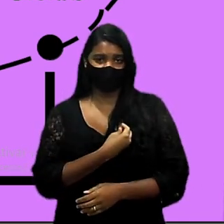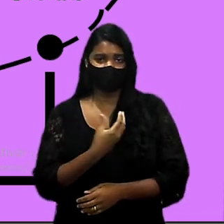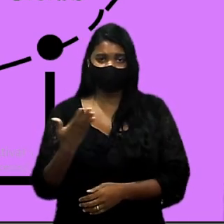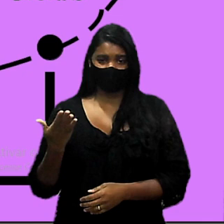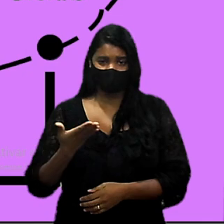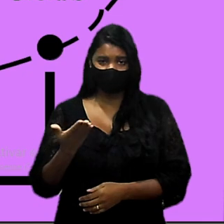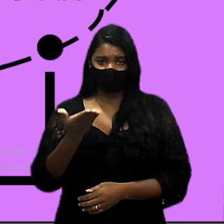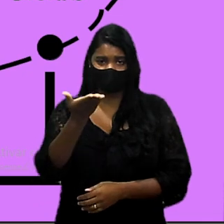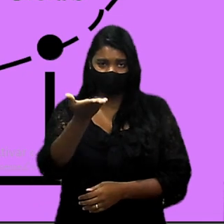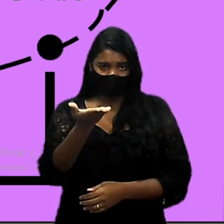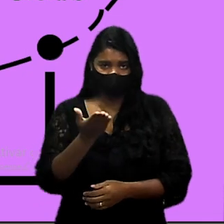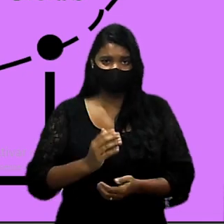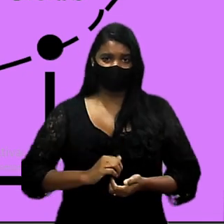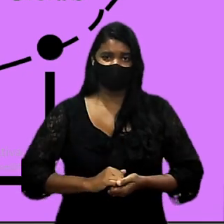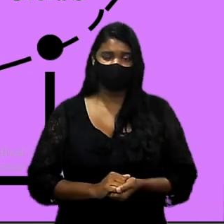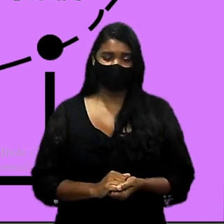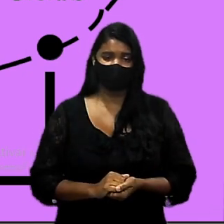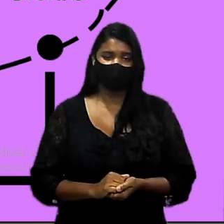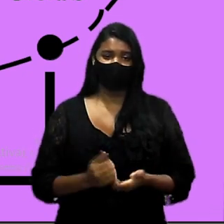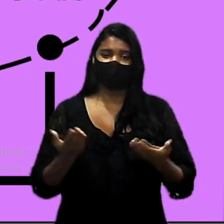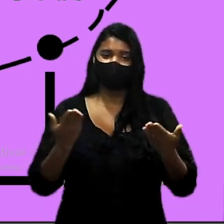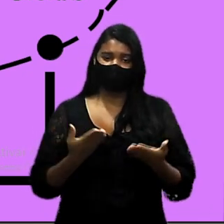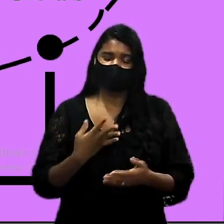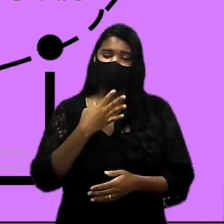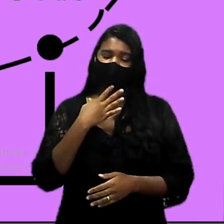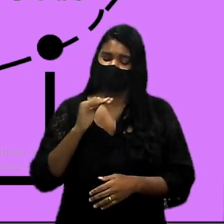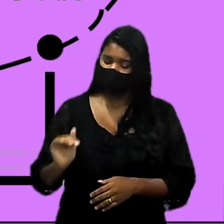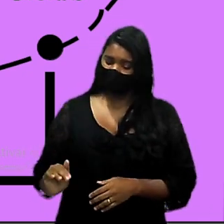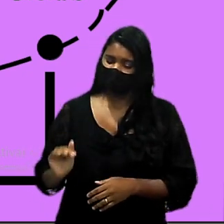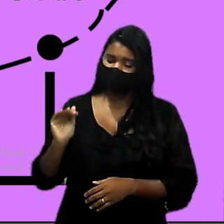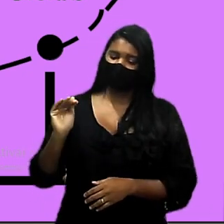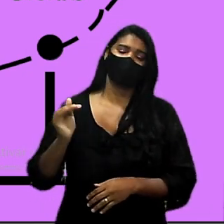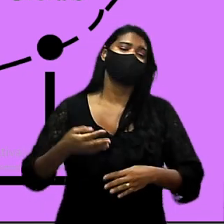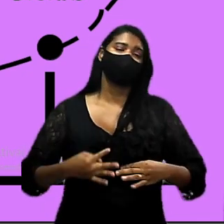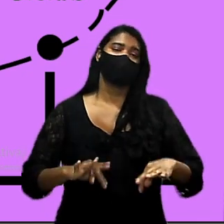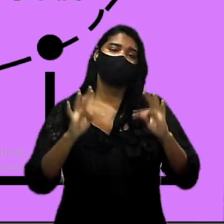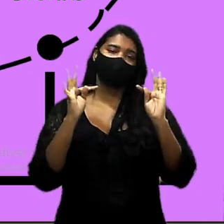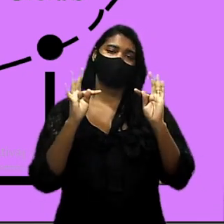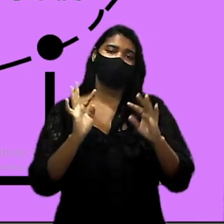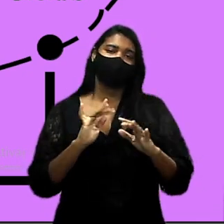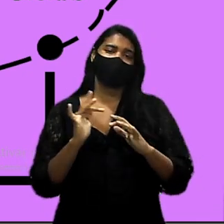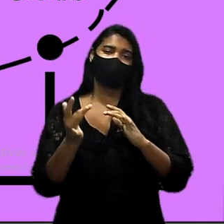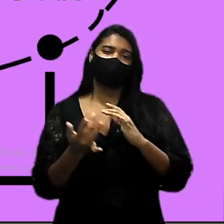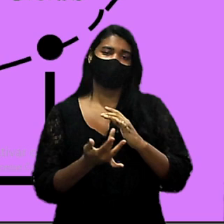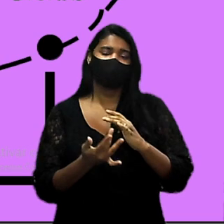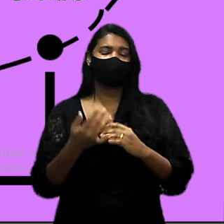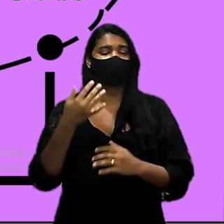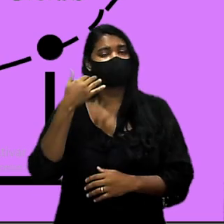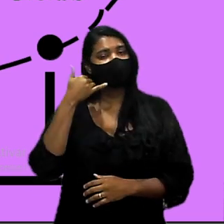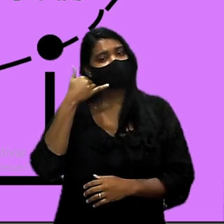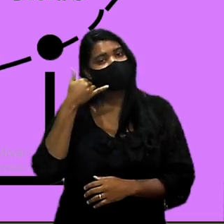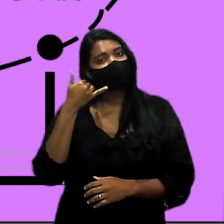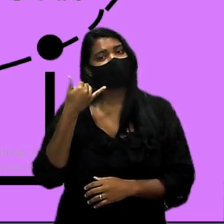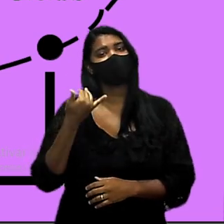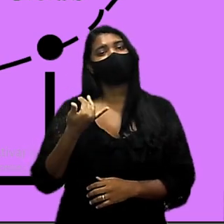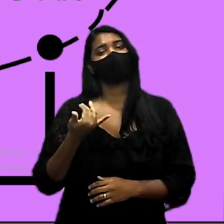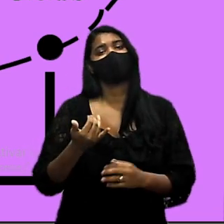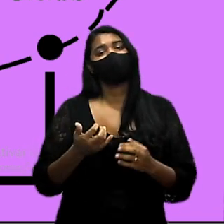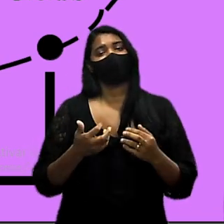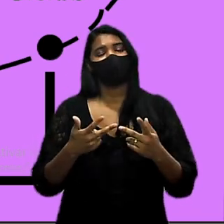que vocês, desde cedo, já convivem com ela, tá? É o uso do celular, é o